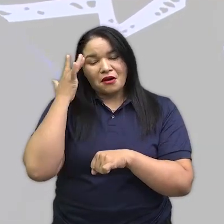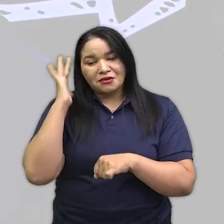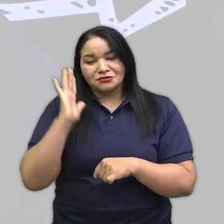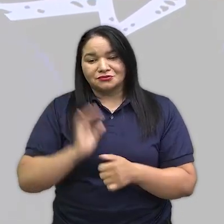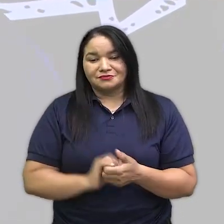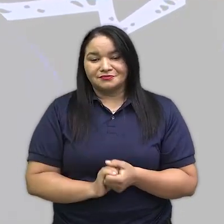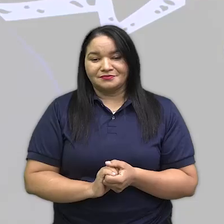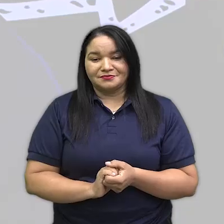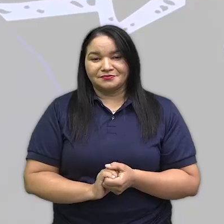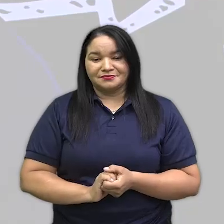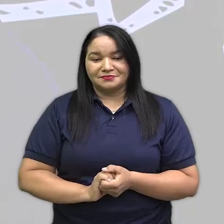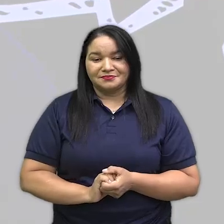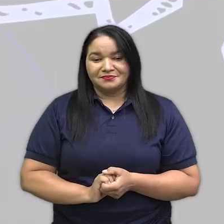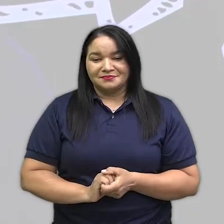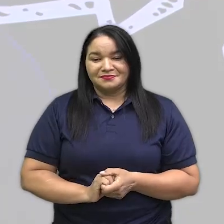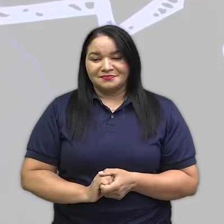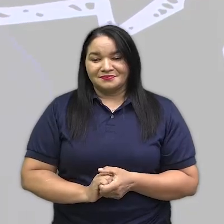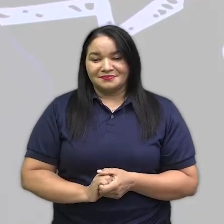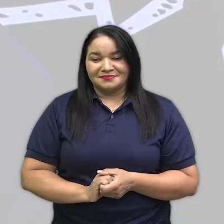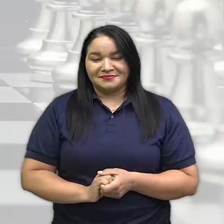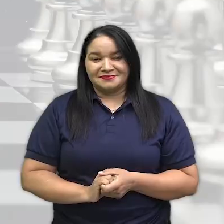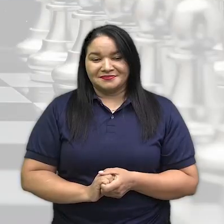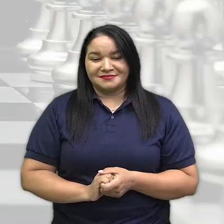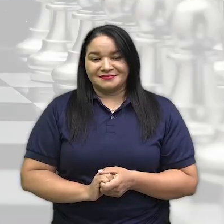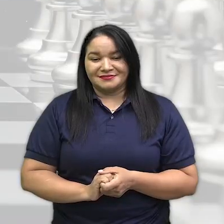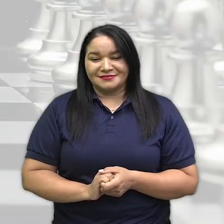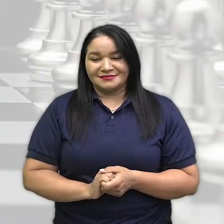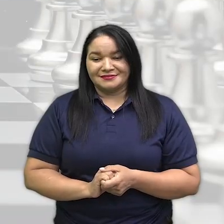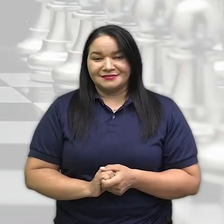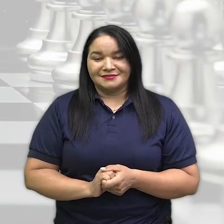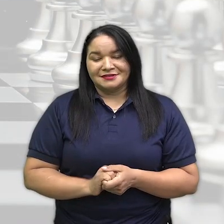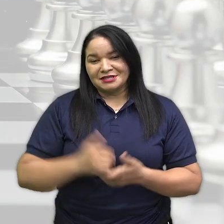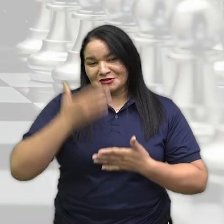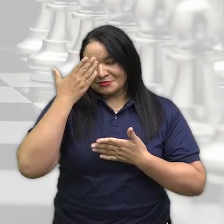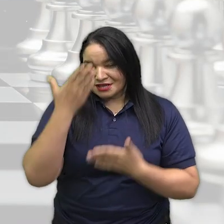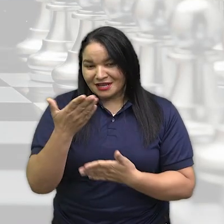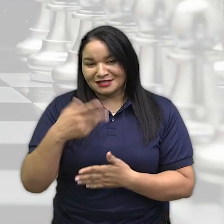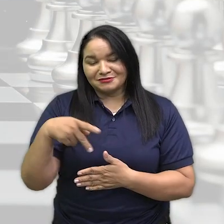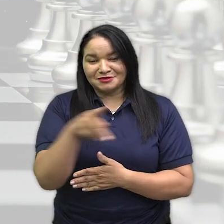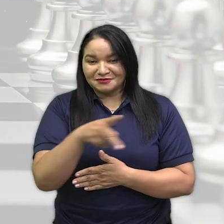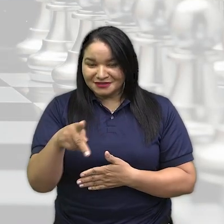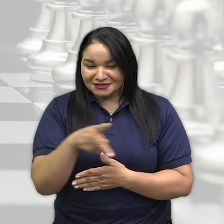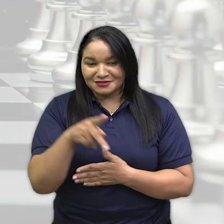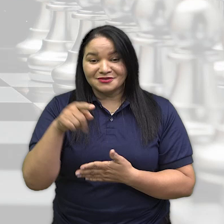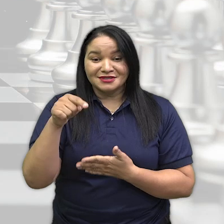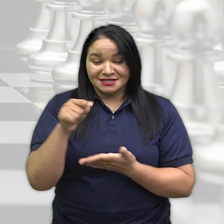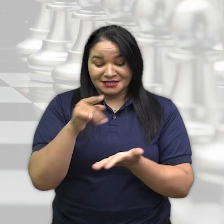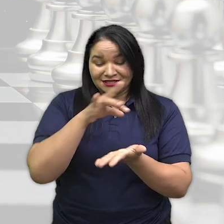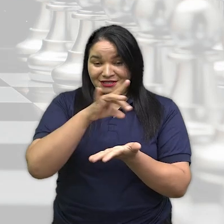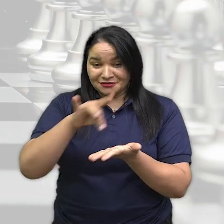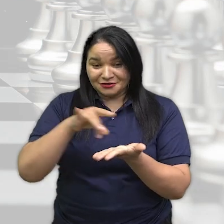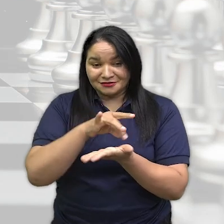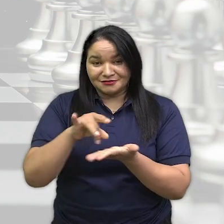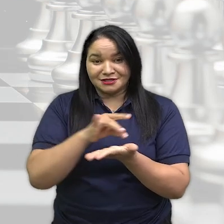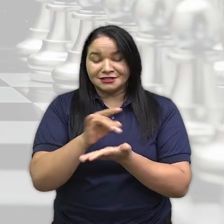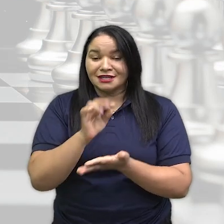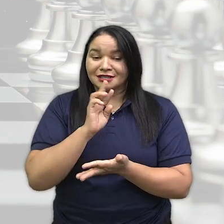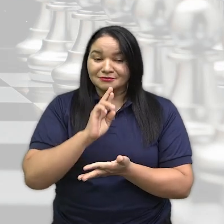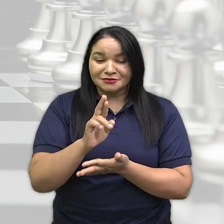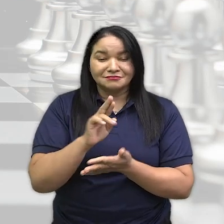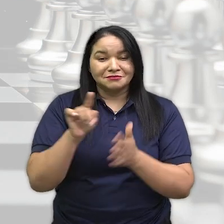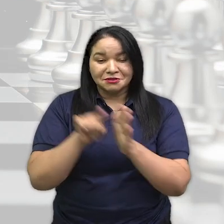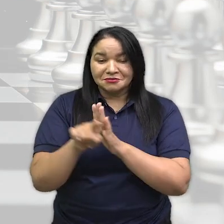países, deve ser nesse sentido. Muito obrigado aos professores aqui do Centro de Mídias que responderam ali ao